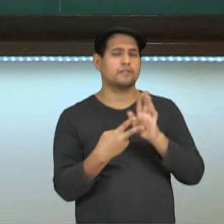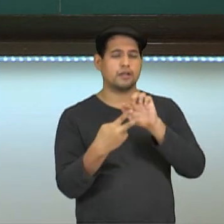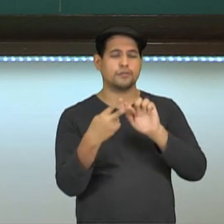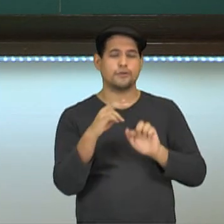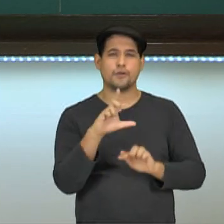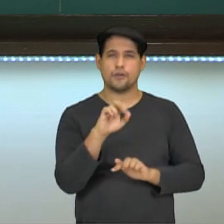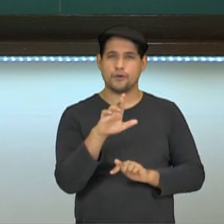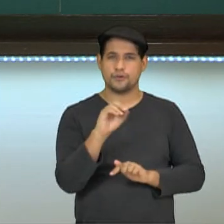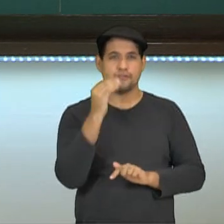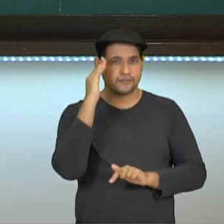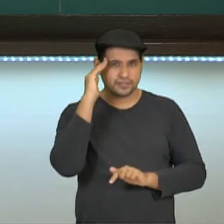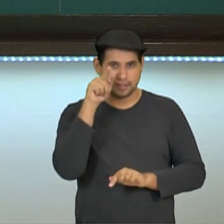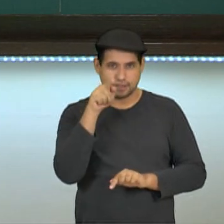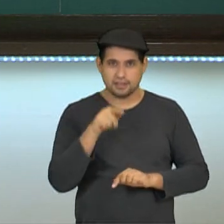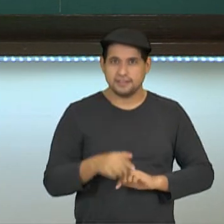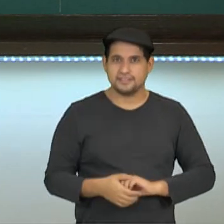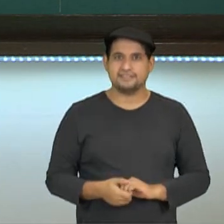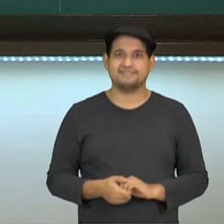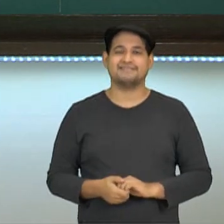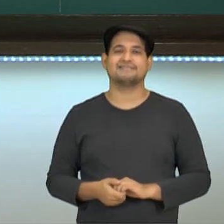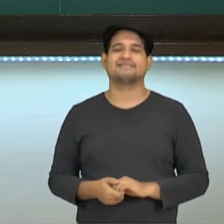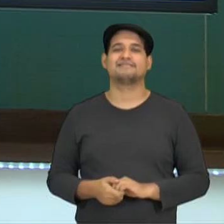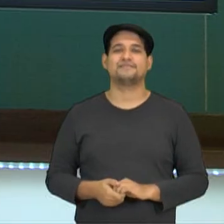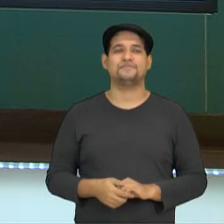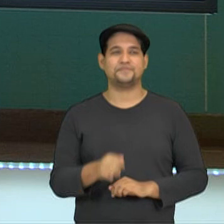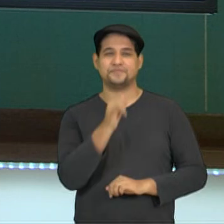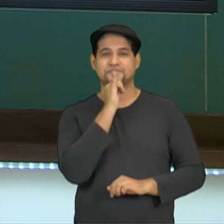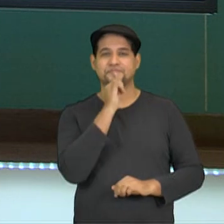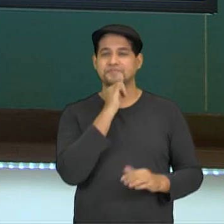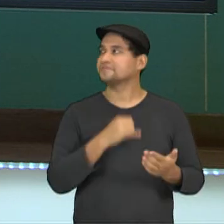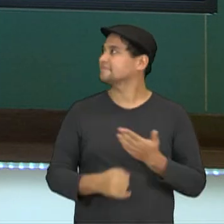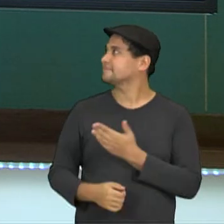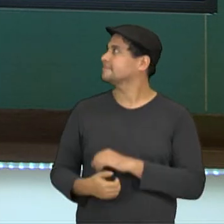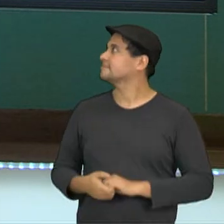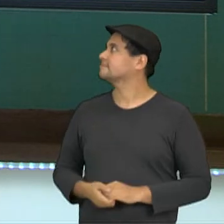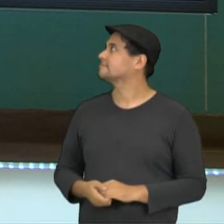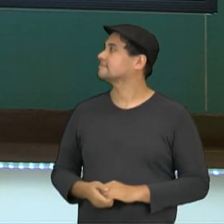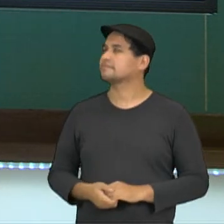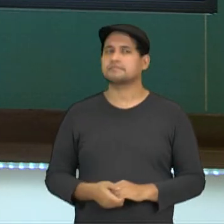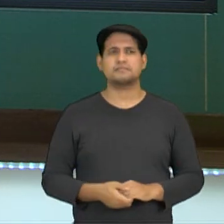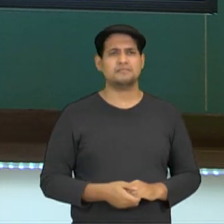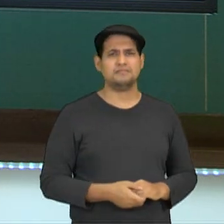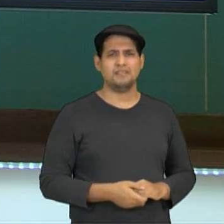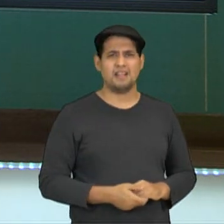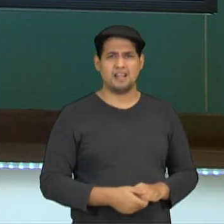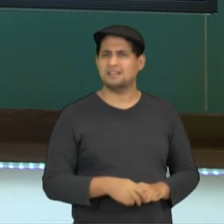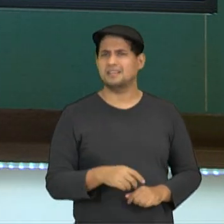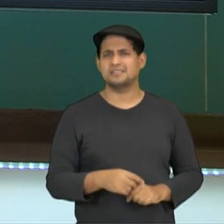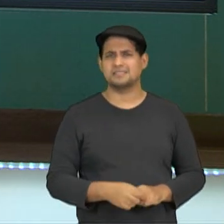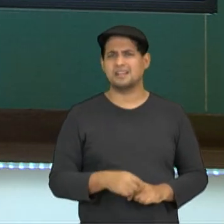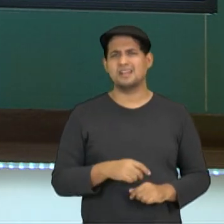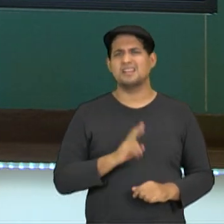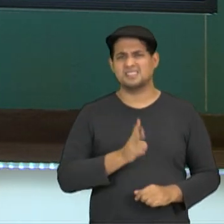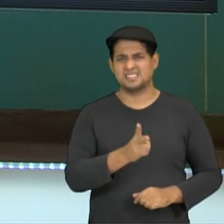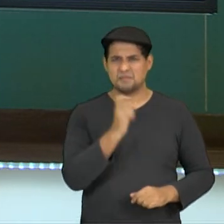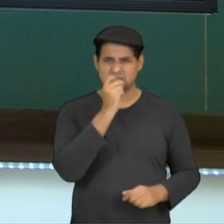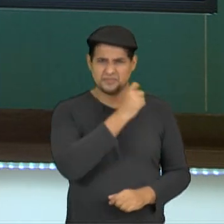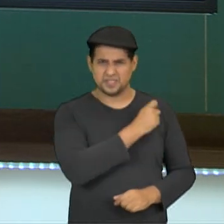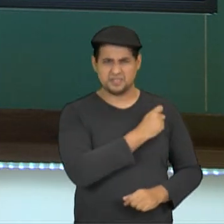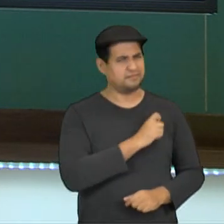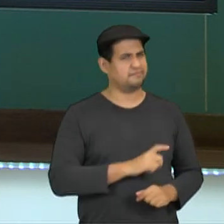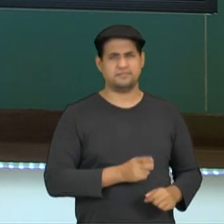cloros. Entendido? E mais exemplos aqui. Olha só, nem sempre é tão complicado assim.